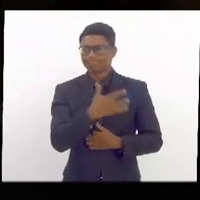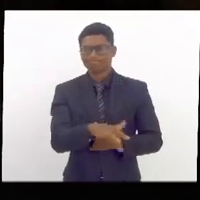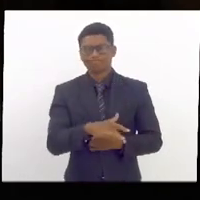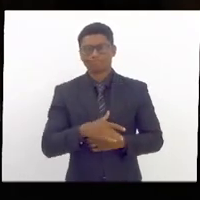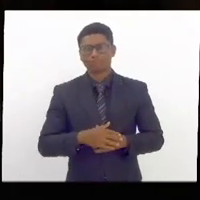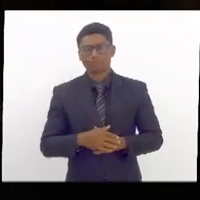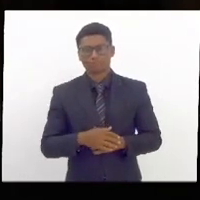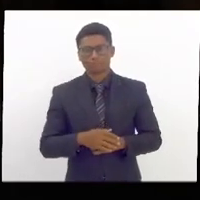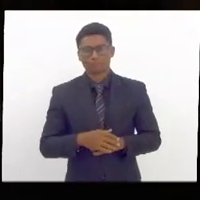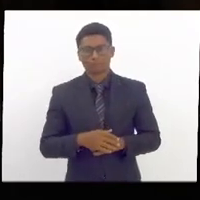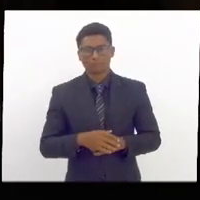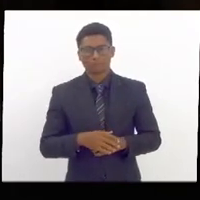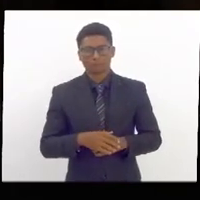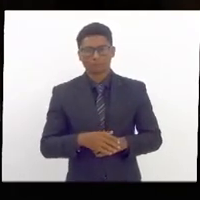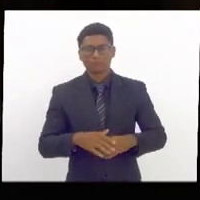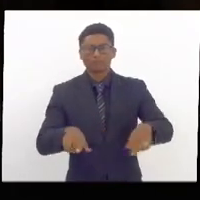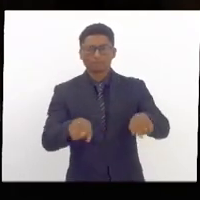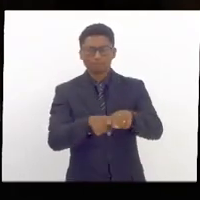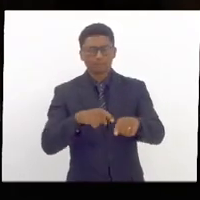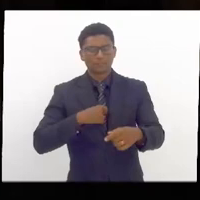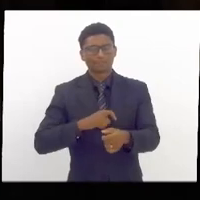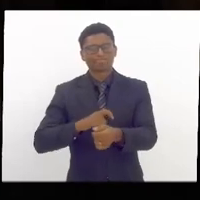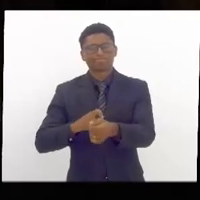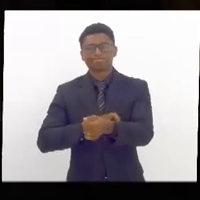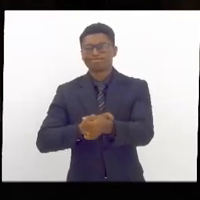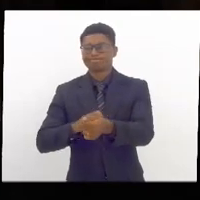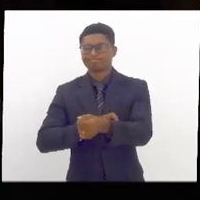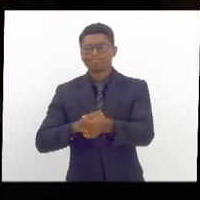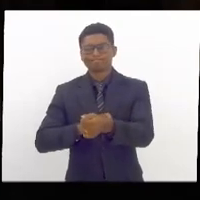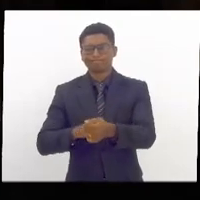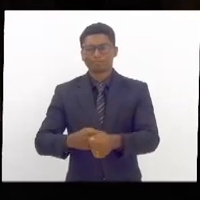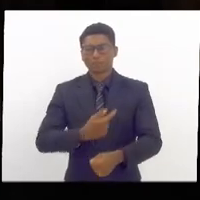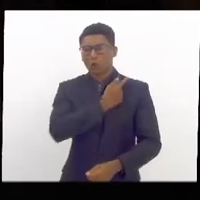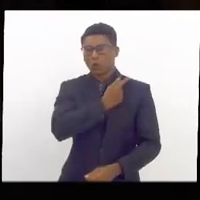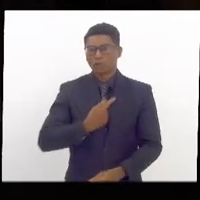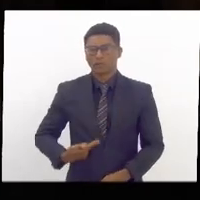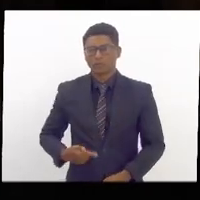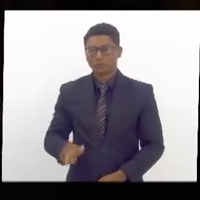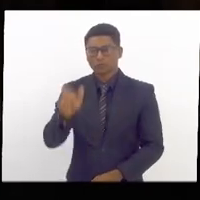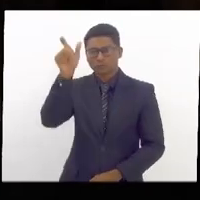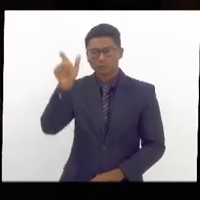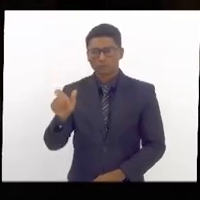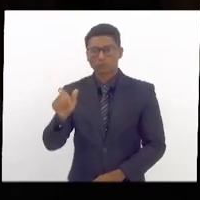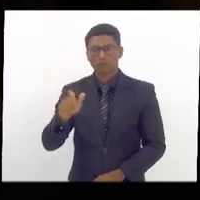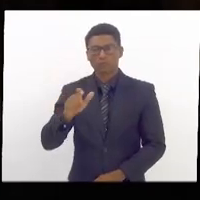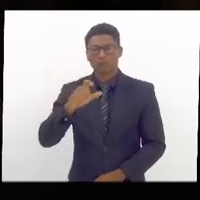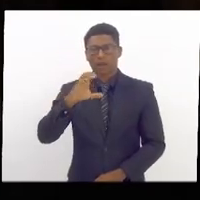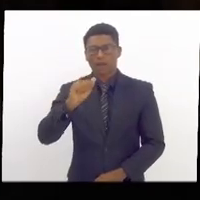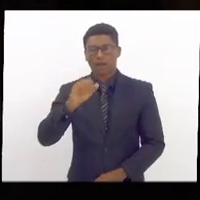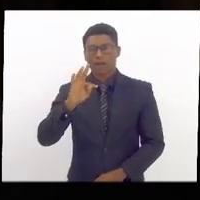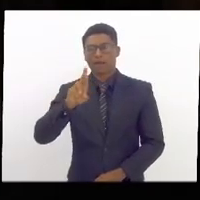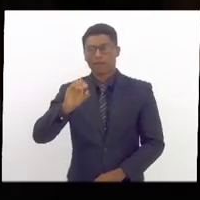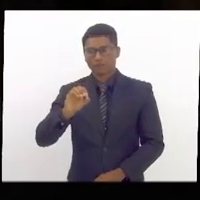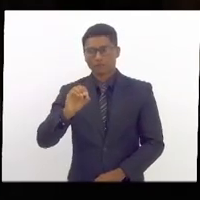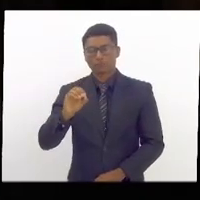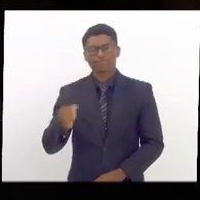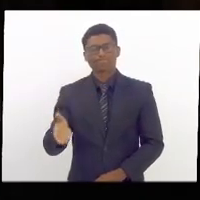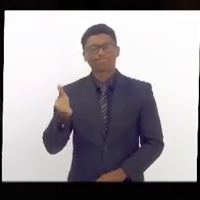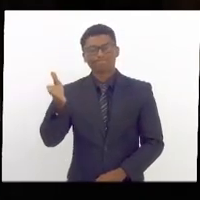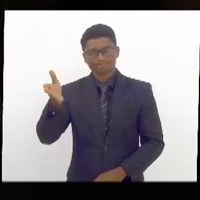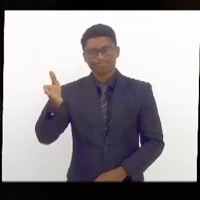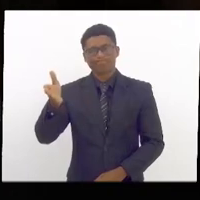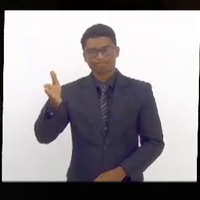aqui toda a minha indignação com o governador do estado do Rio de Janeiro, Cláudio Castro, que tem suas